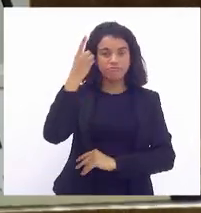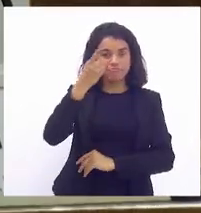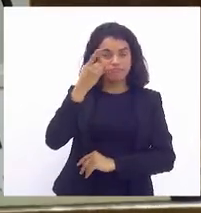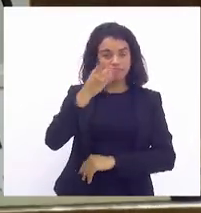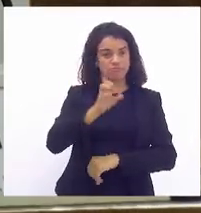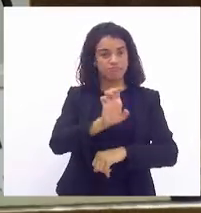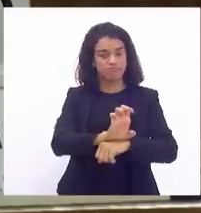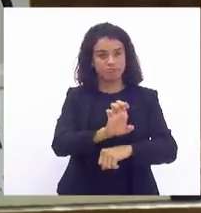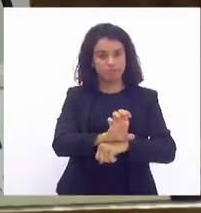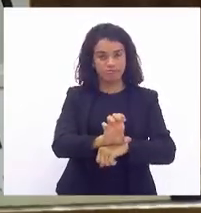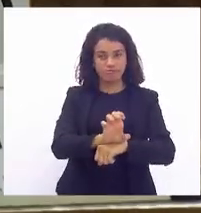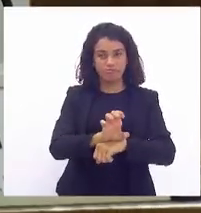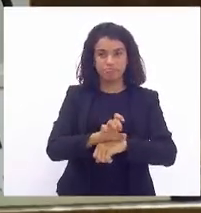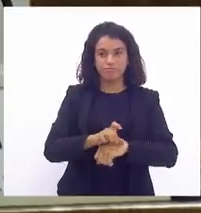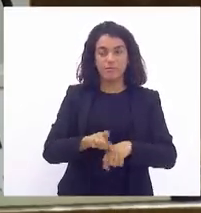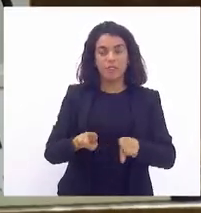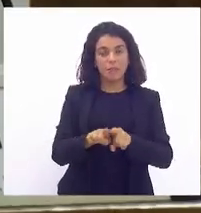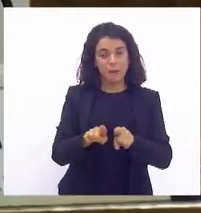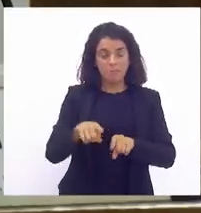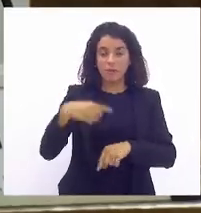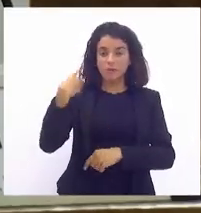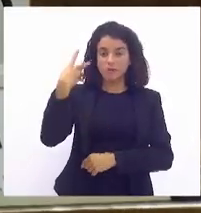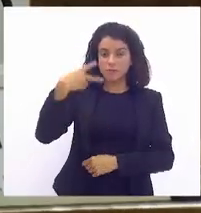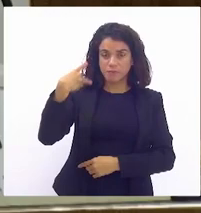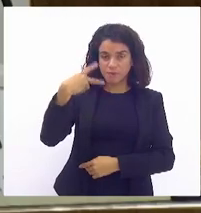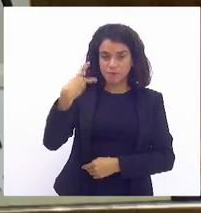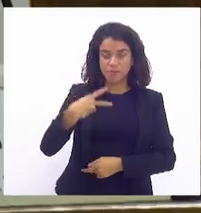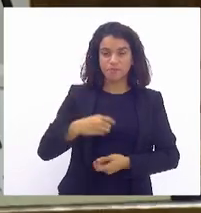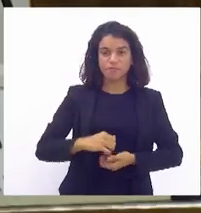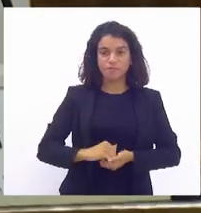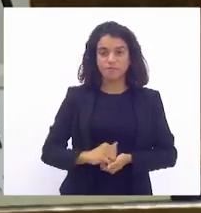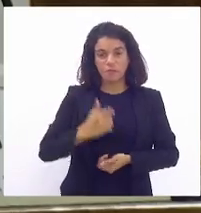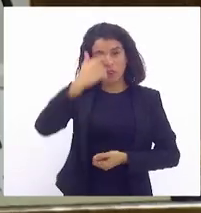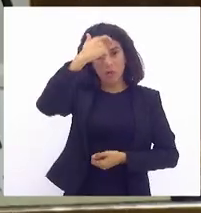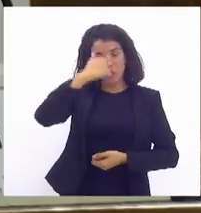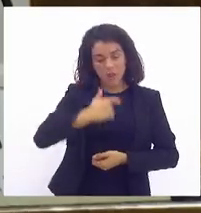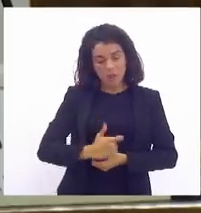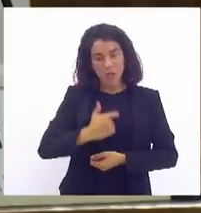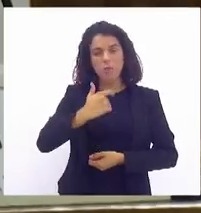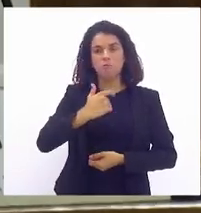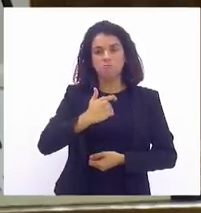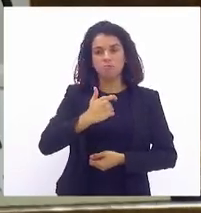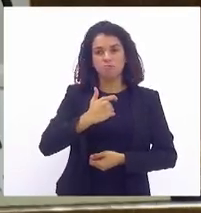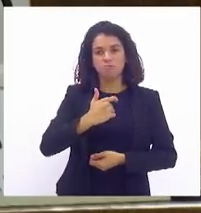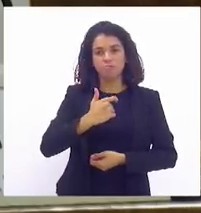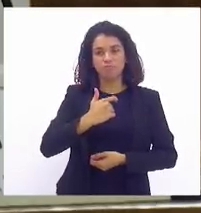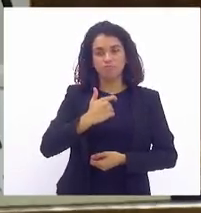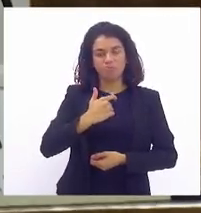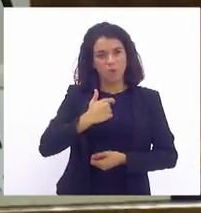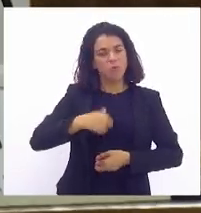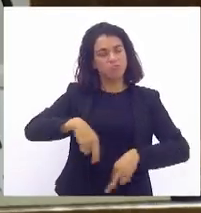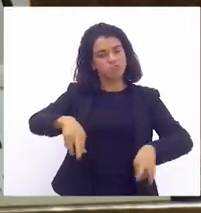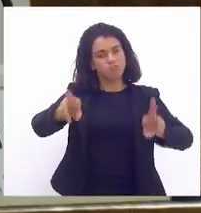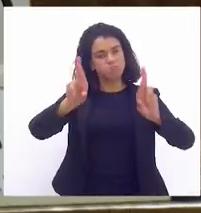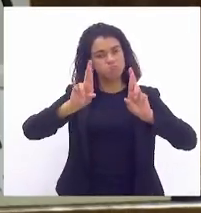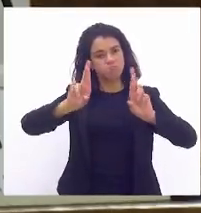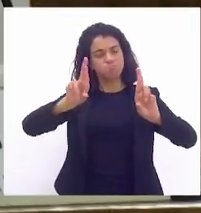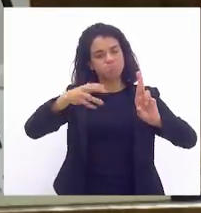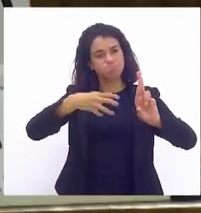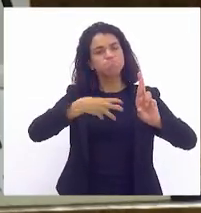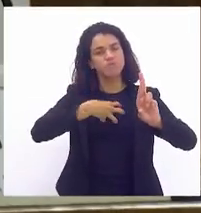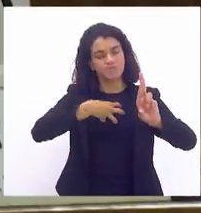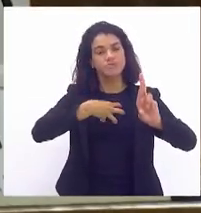estaduais e dos vereadores, eu me encho de esperança para